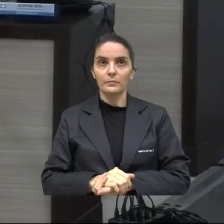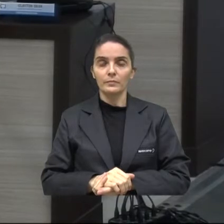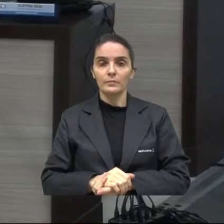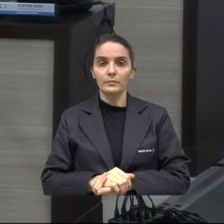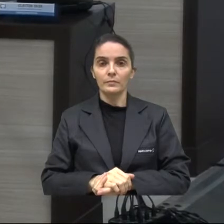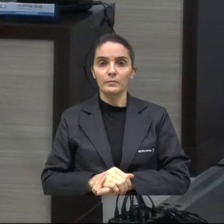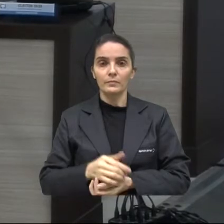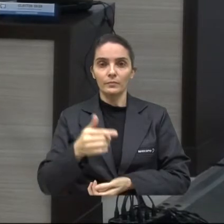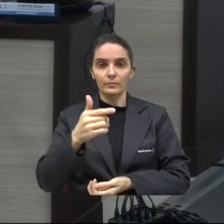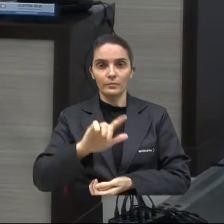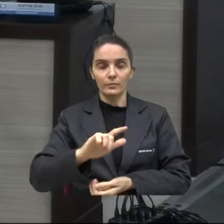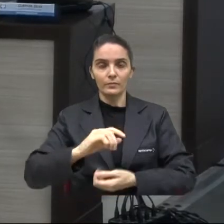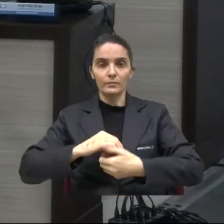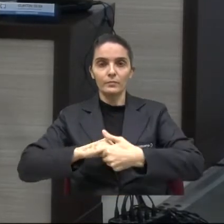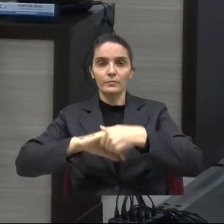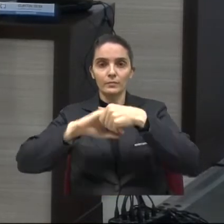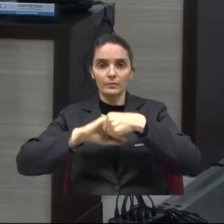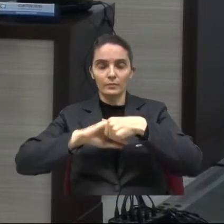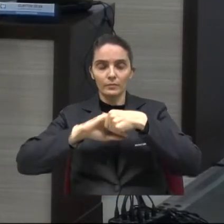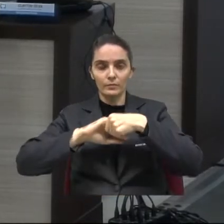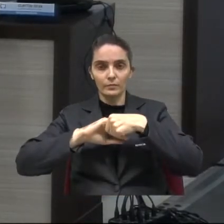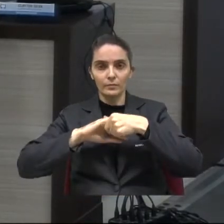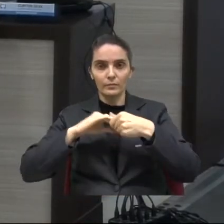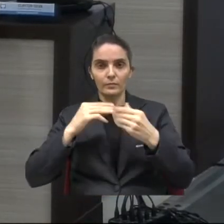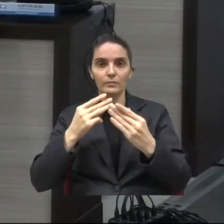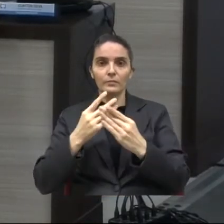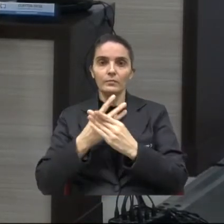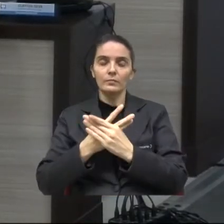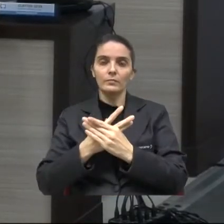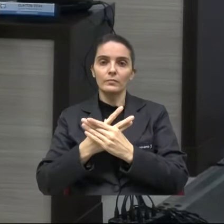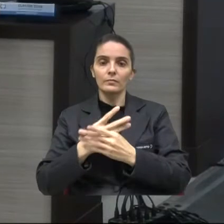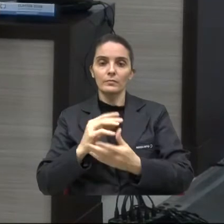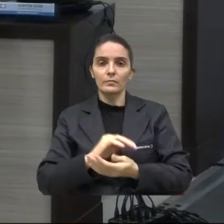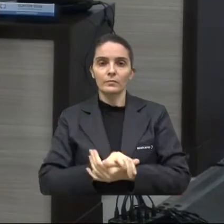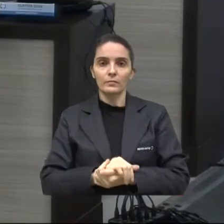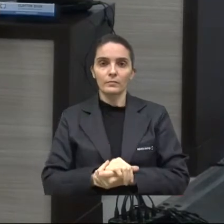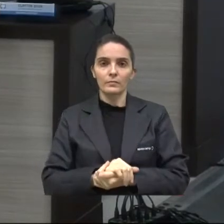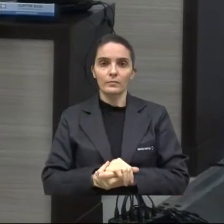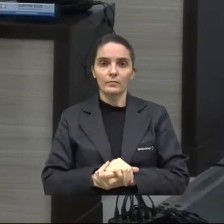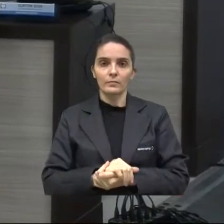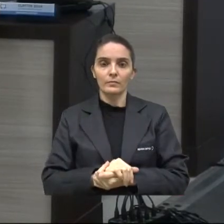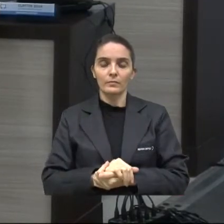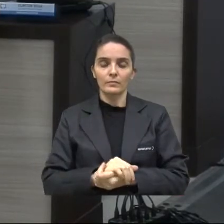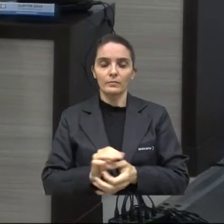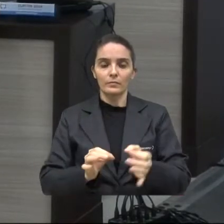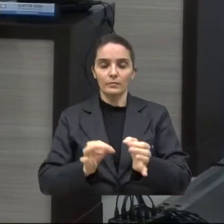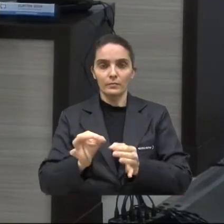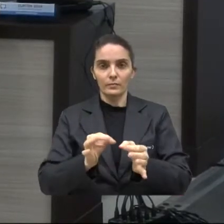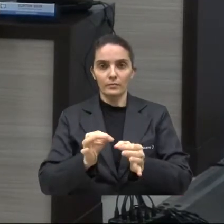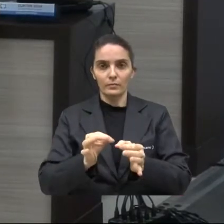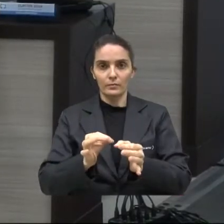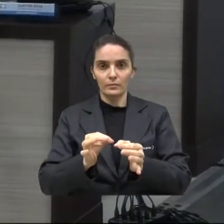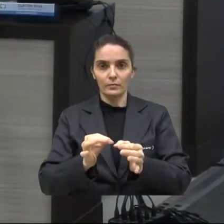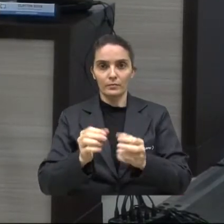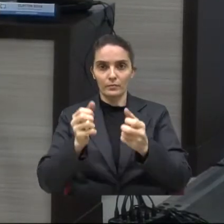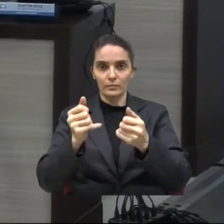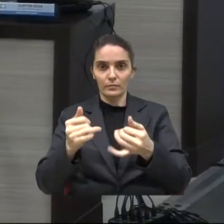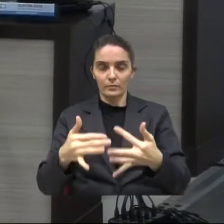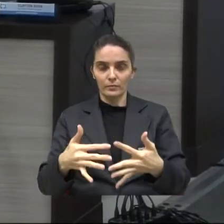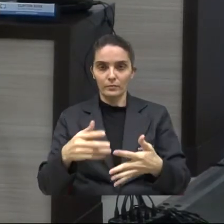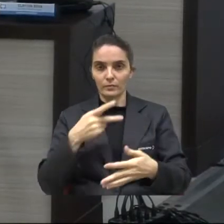Mais uma vez, meus cumprimentos a este plenário. Estou aqui com o anteprojeto aberto e gostaria,